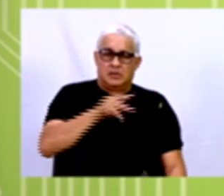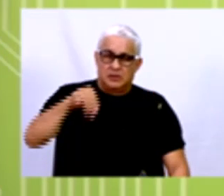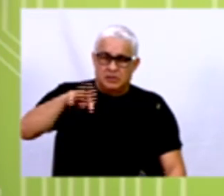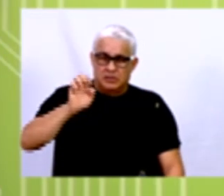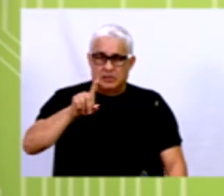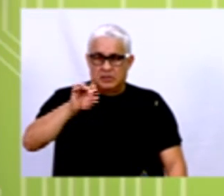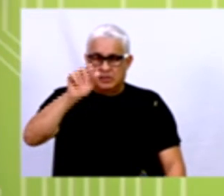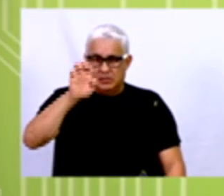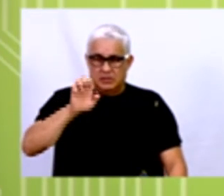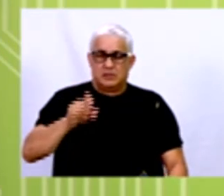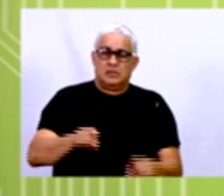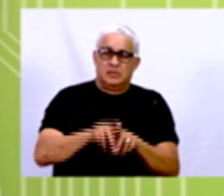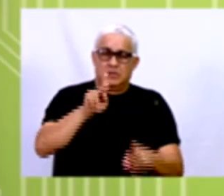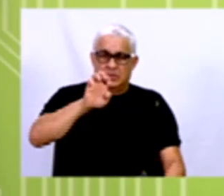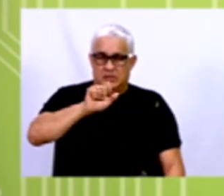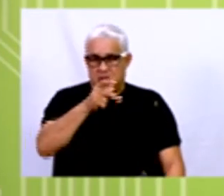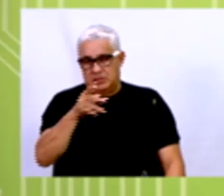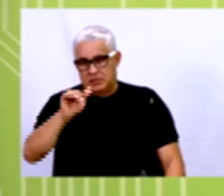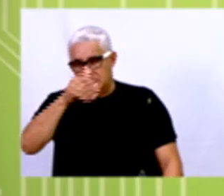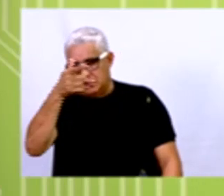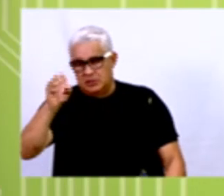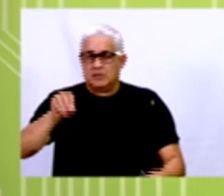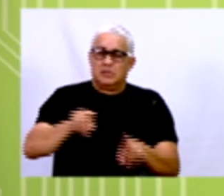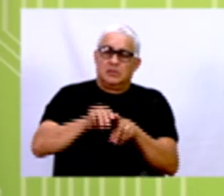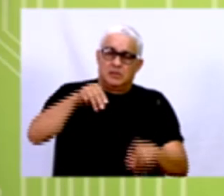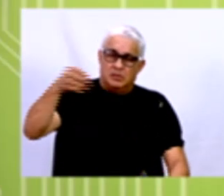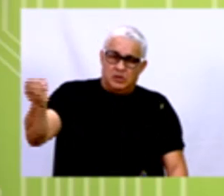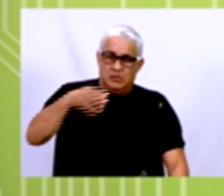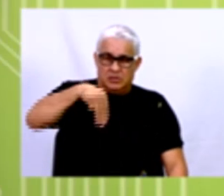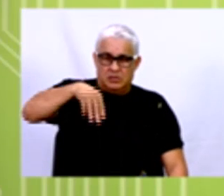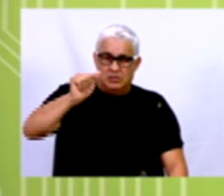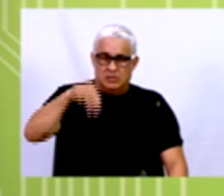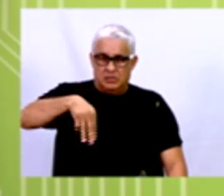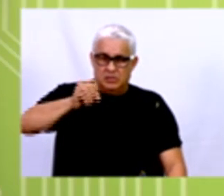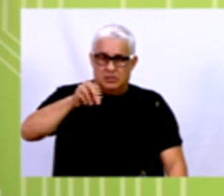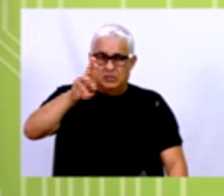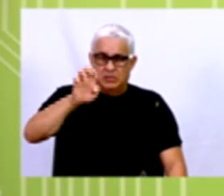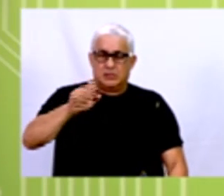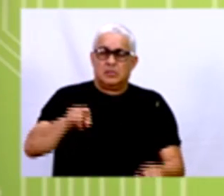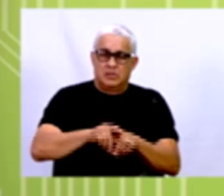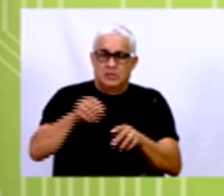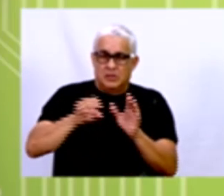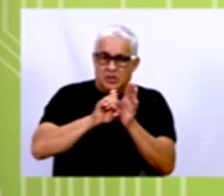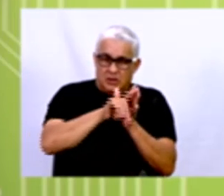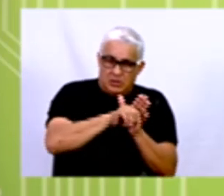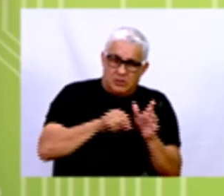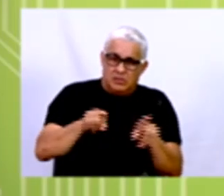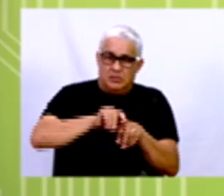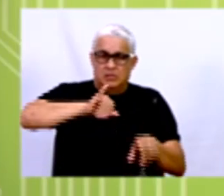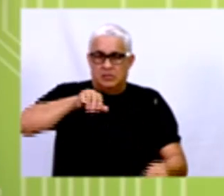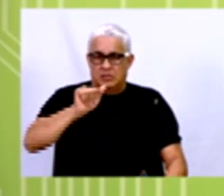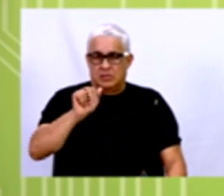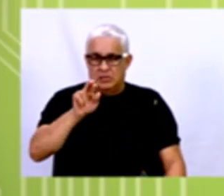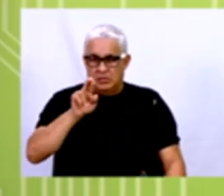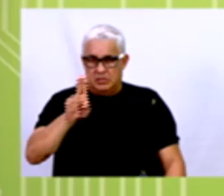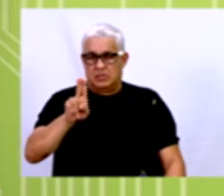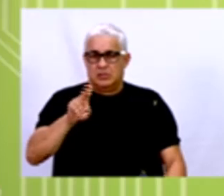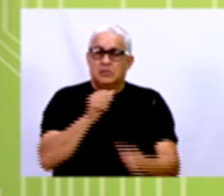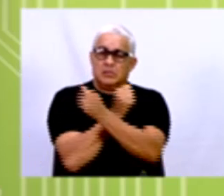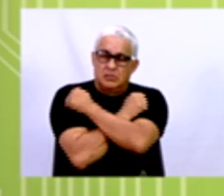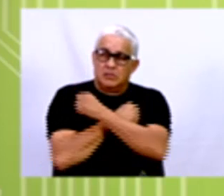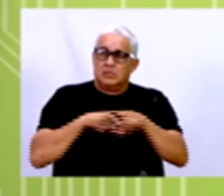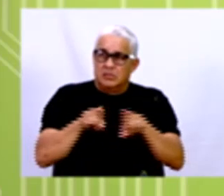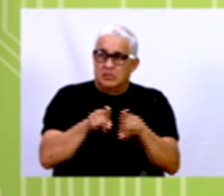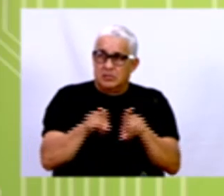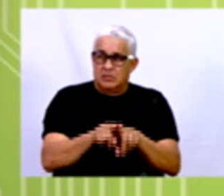São Francisco do Guaporé, Nova Mamoré, Cacoal e Jaru. Tá? E um abração também para aquele pessoal que está